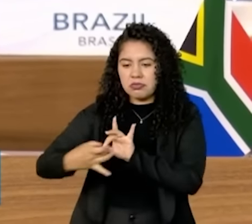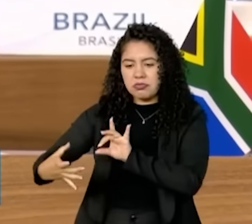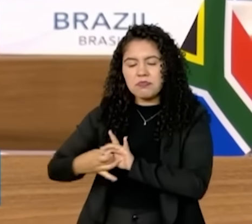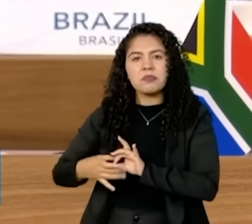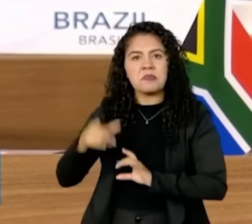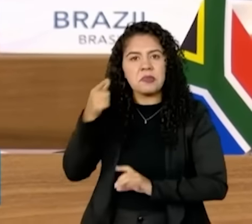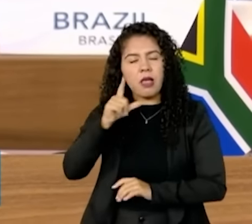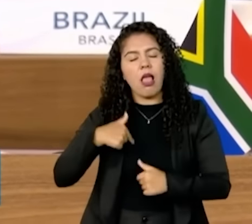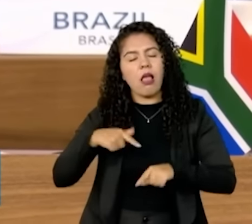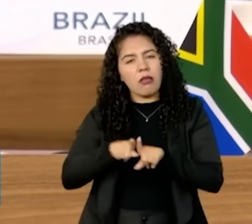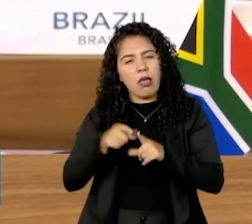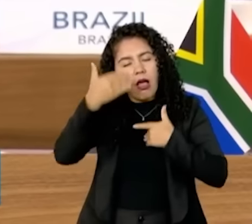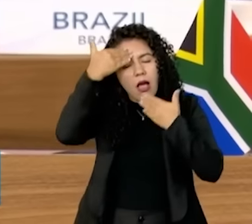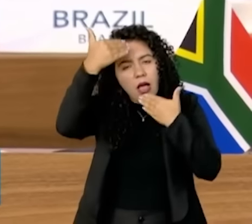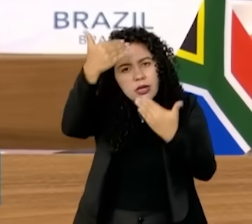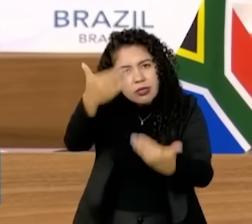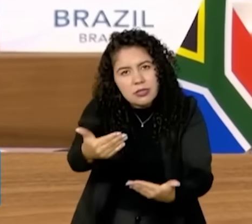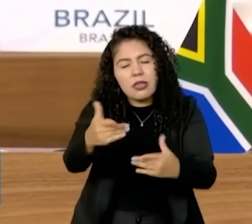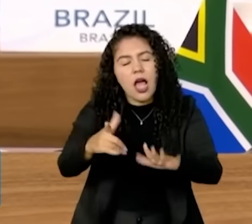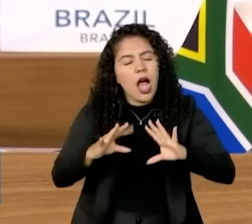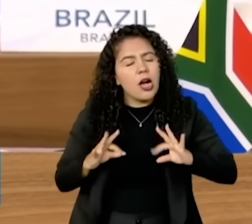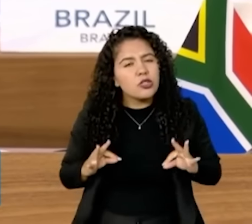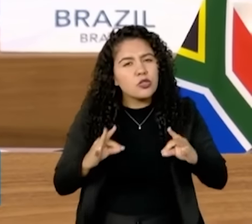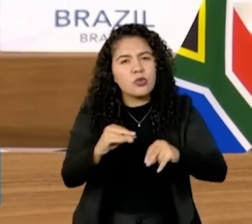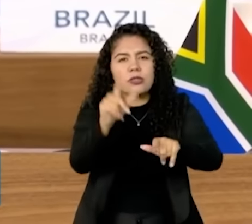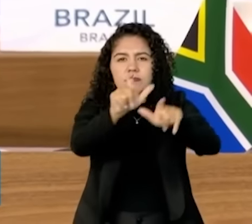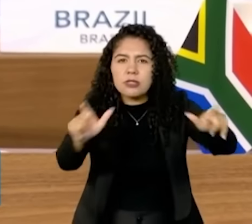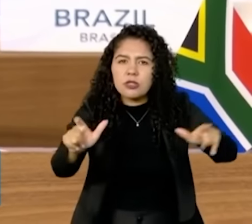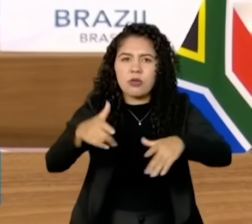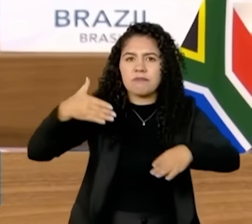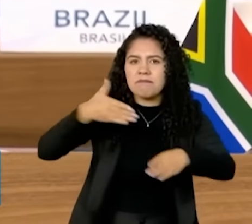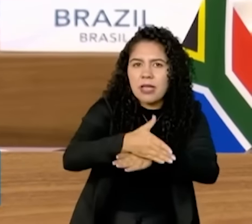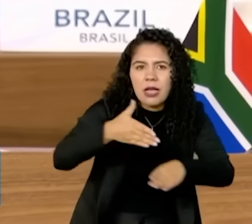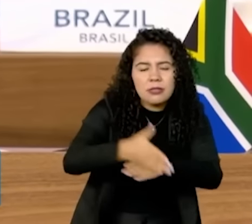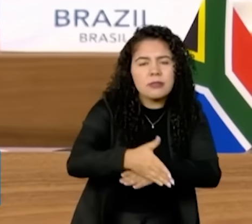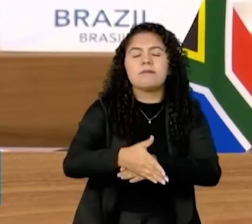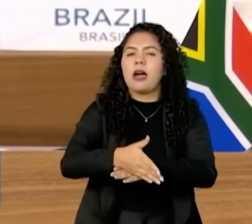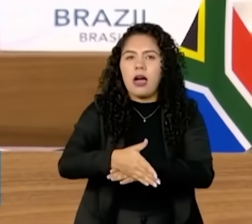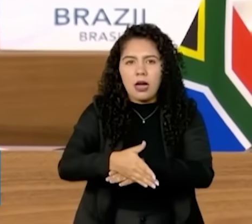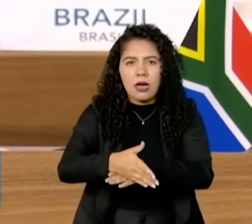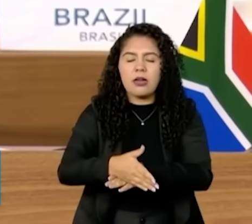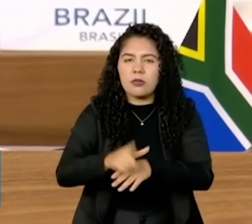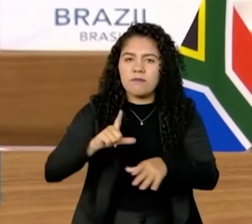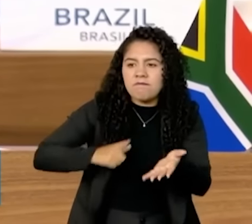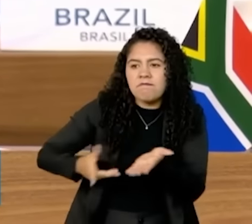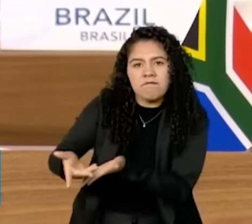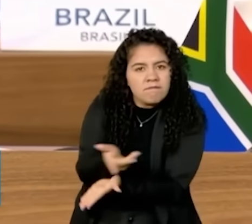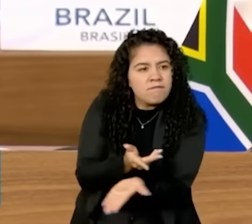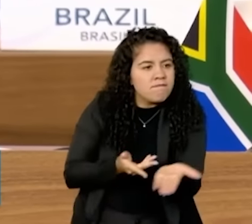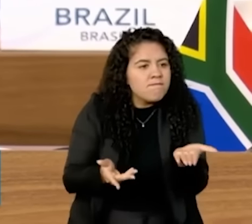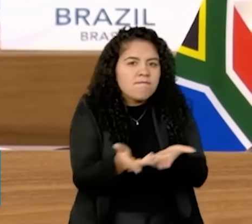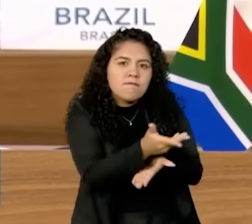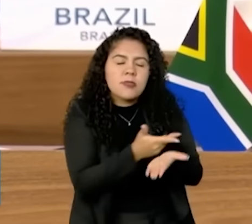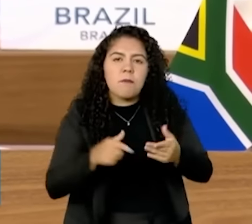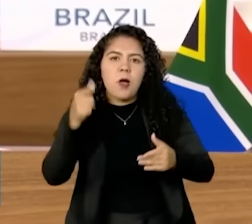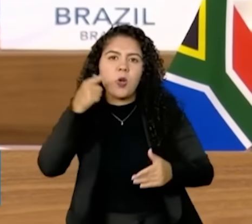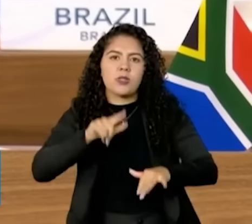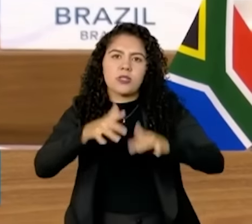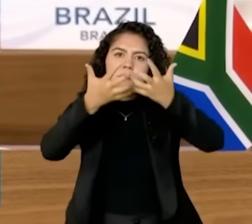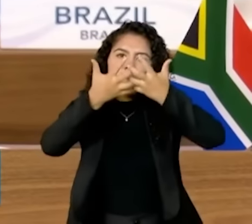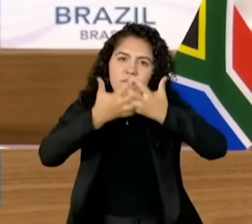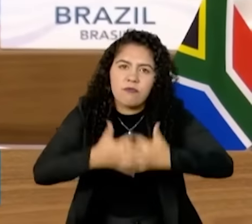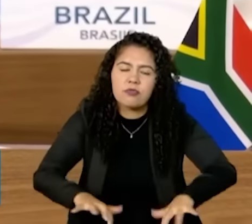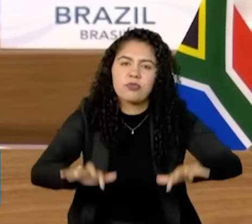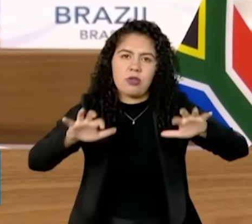Meus agradecimentos a todos envolvidos na concepção e no funcionamento